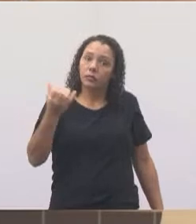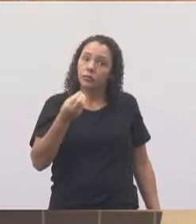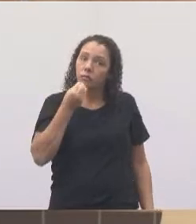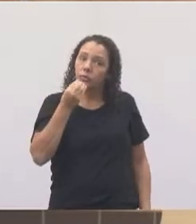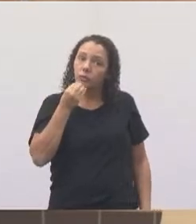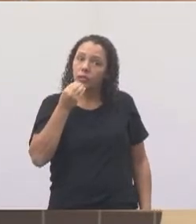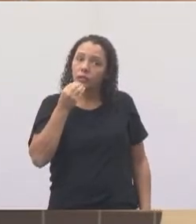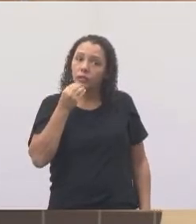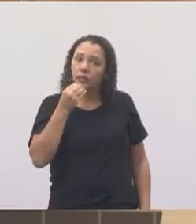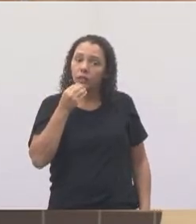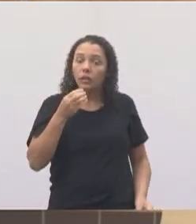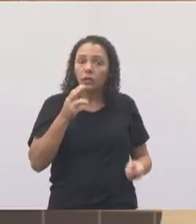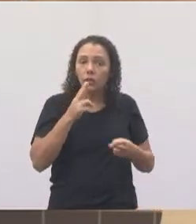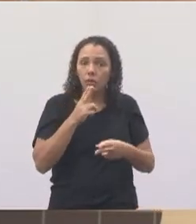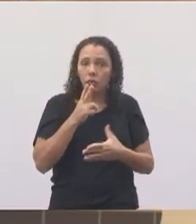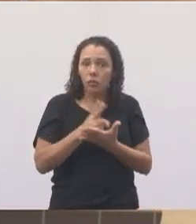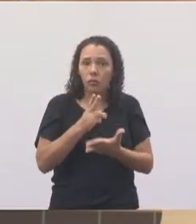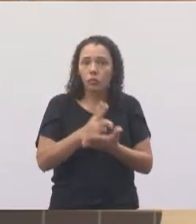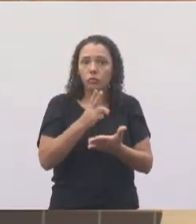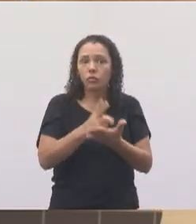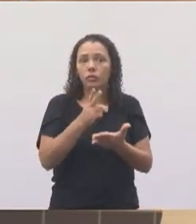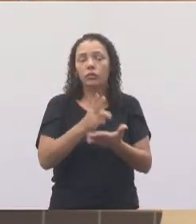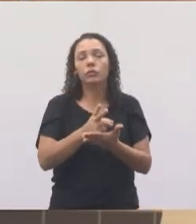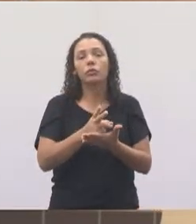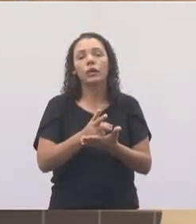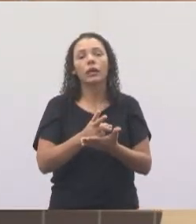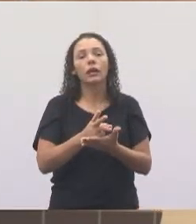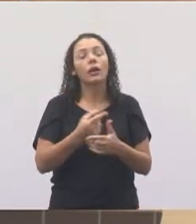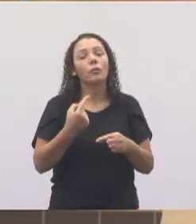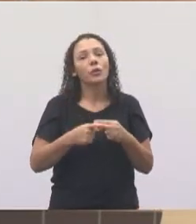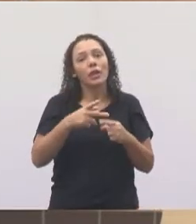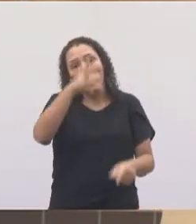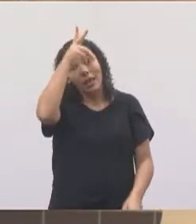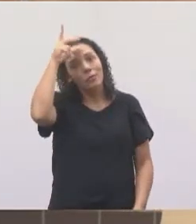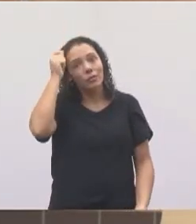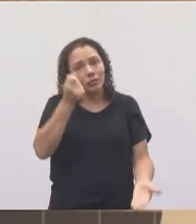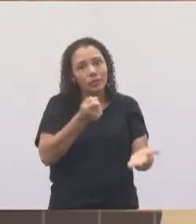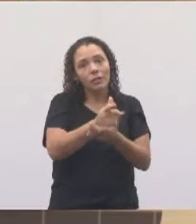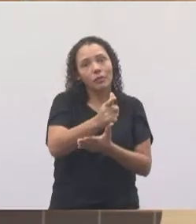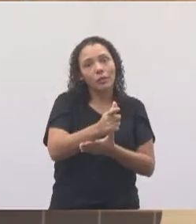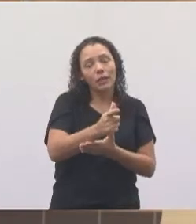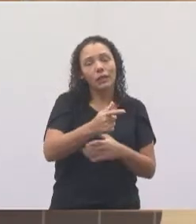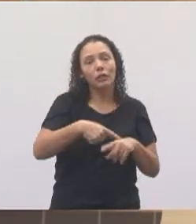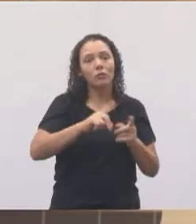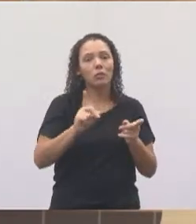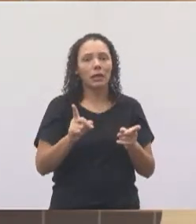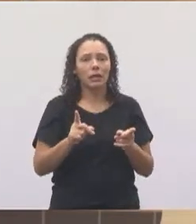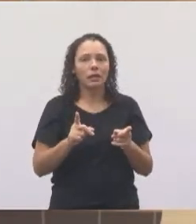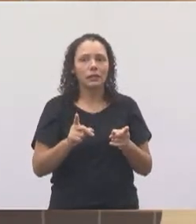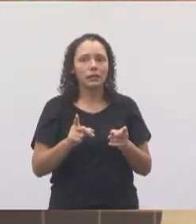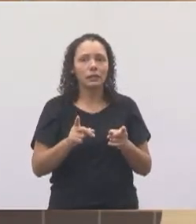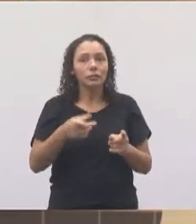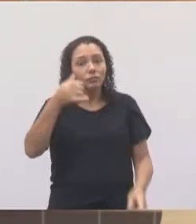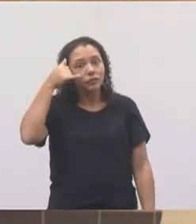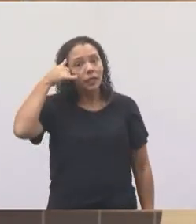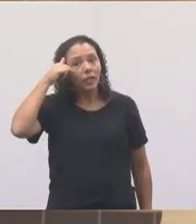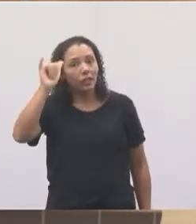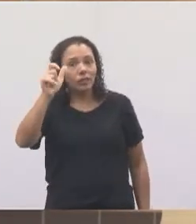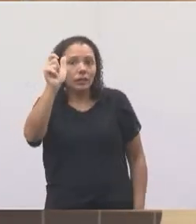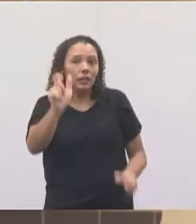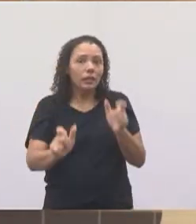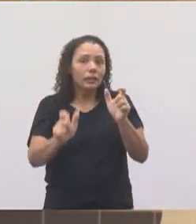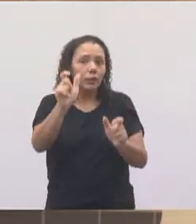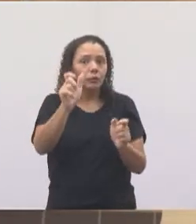e manter essa contribuição da prefeitura, porque quem vai pagar é a prefeitura, mas que a gente livrasse os nossos aposentados